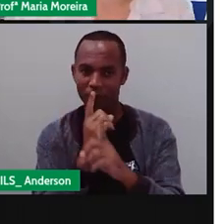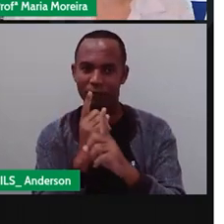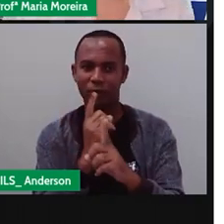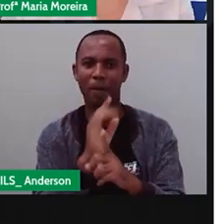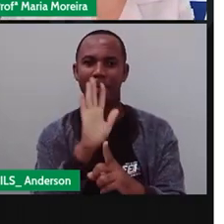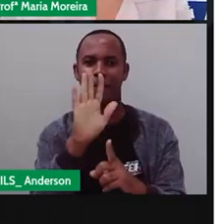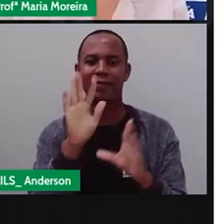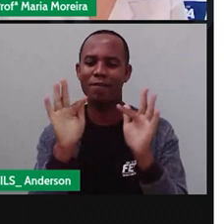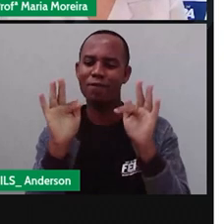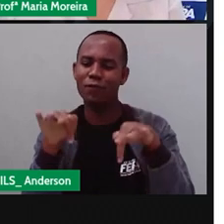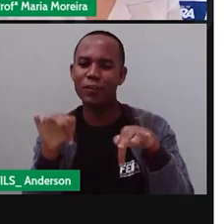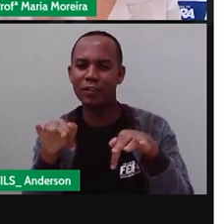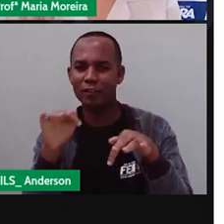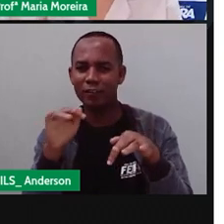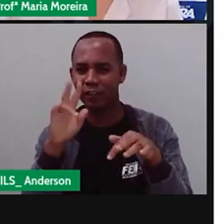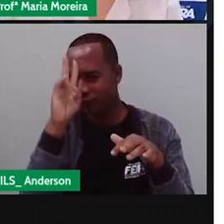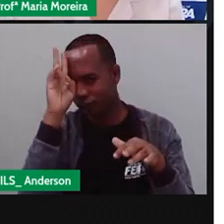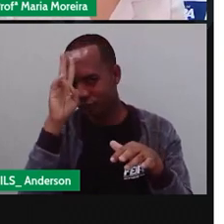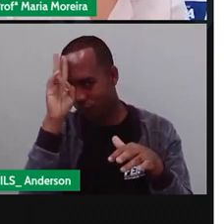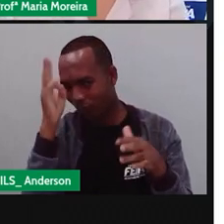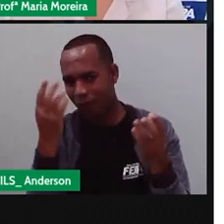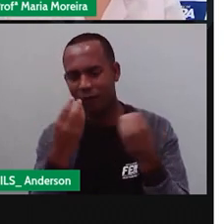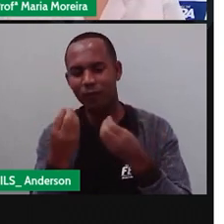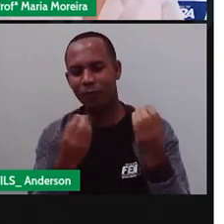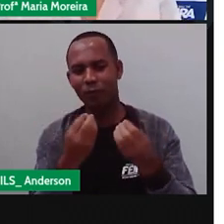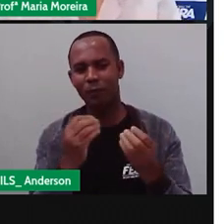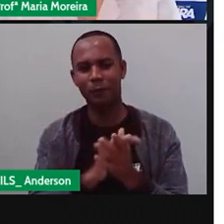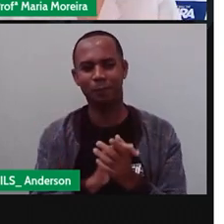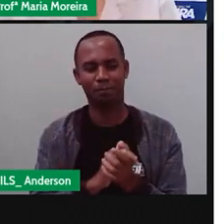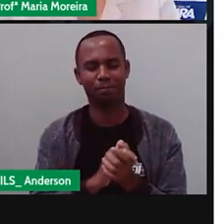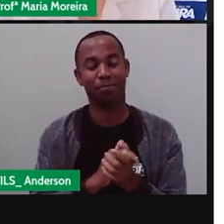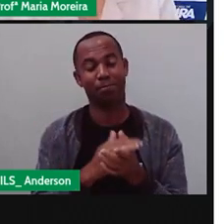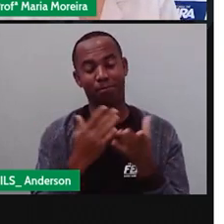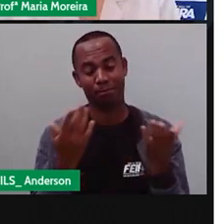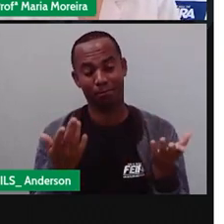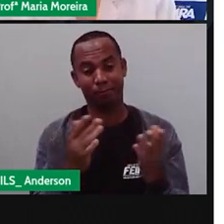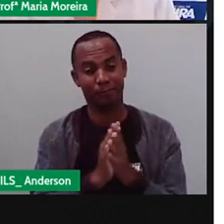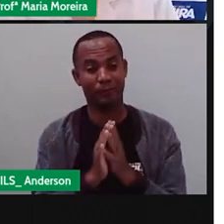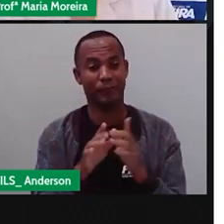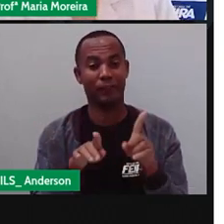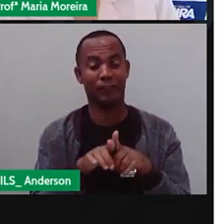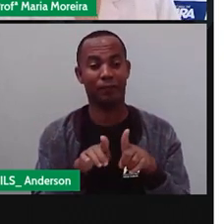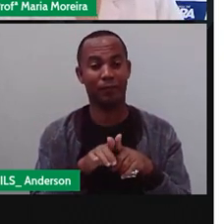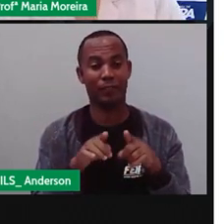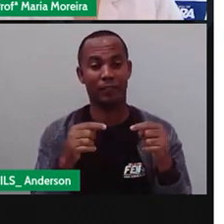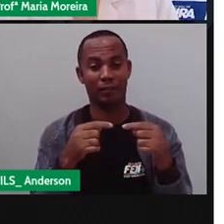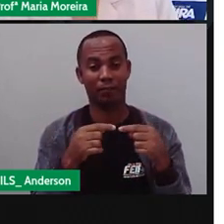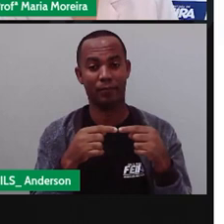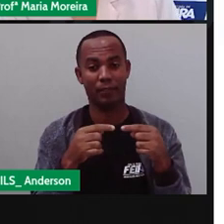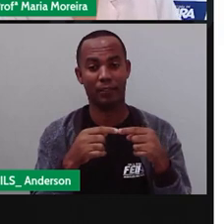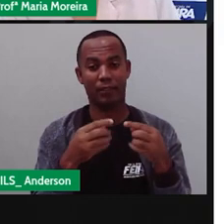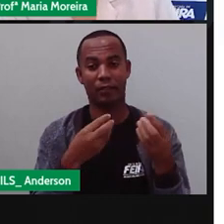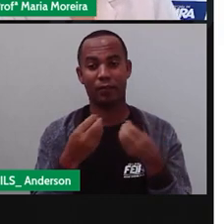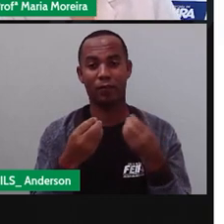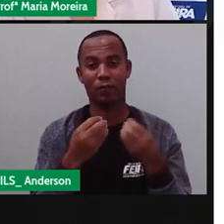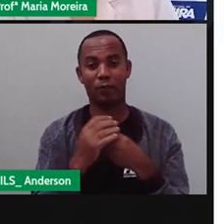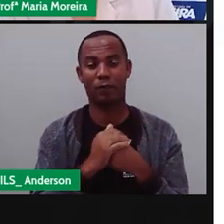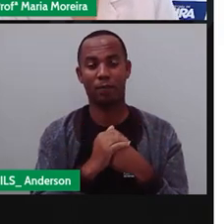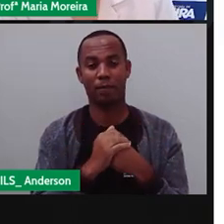no final. Então, as sugestões, né? Do meio, né, do seu segundo parágrafo, se assim for, do terceiro, é